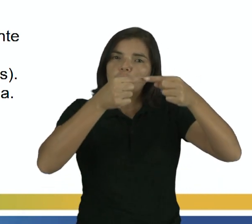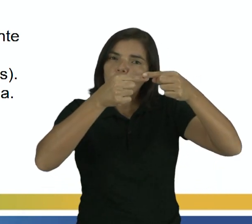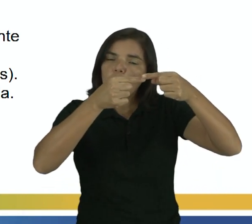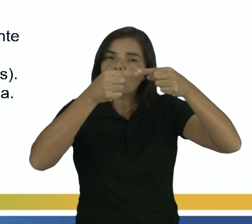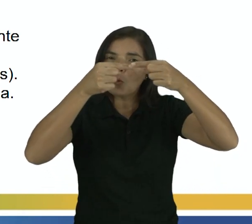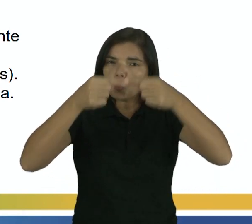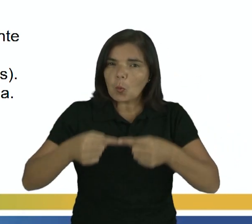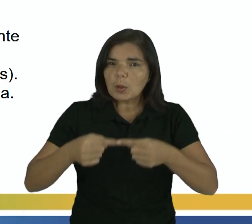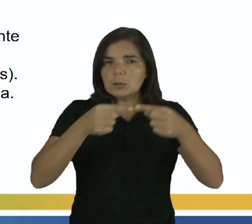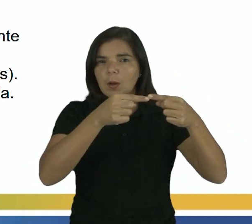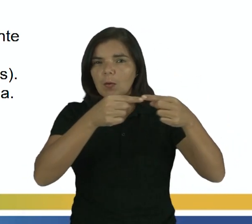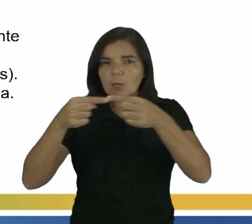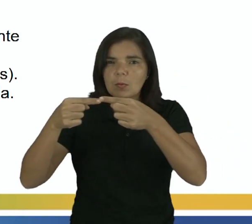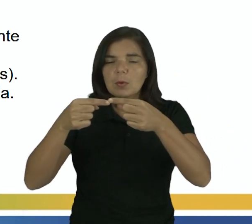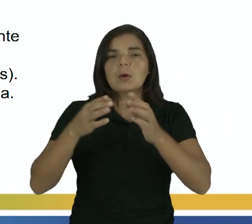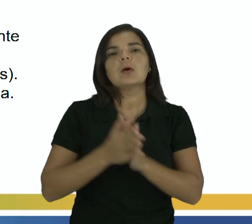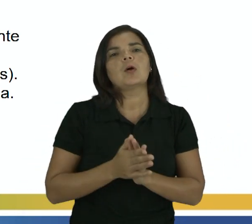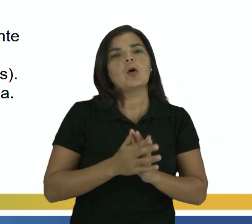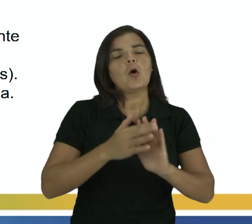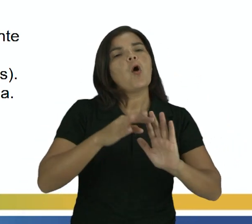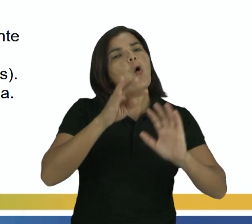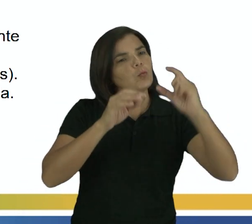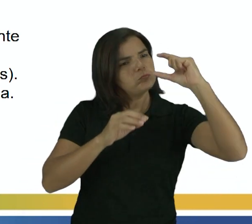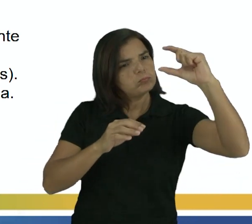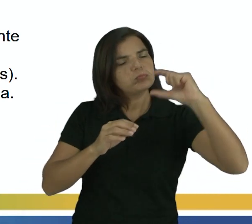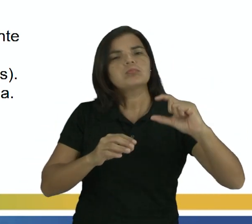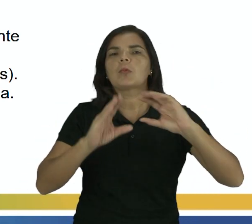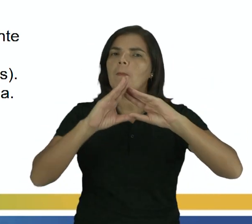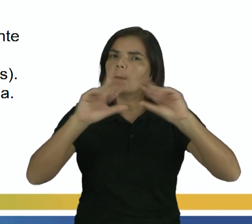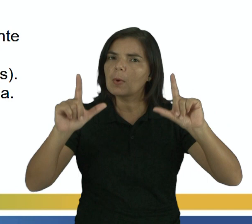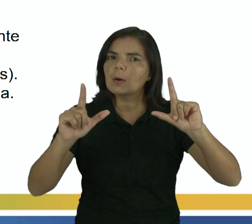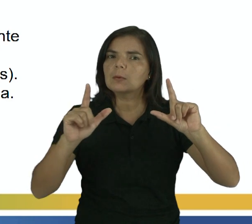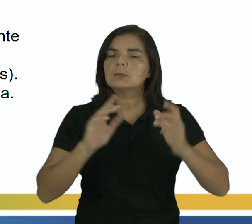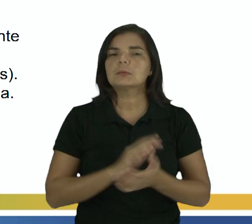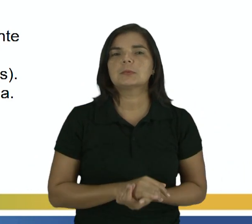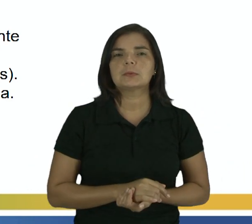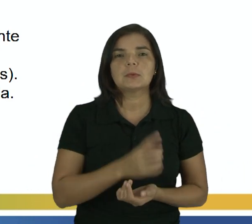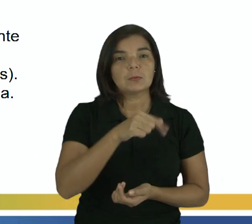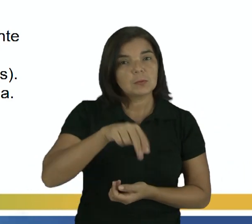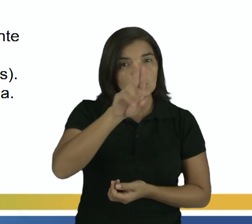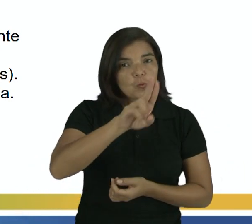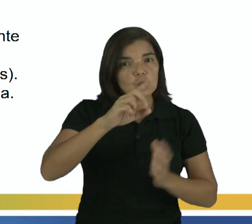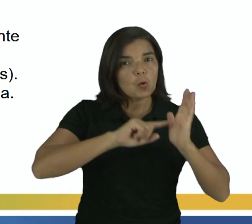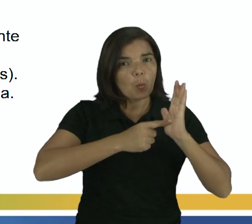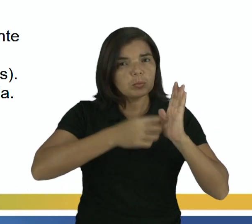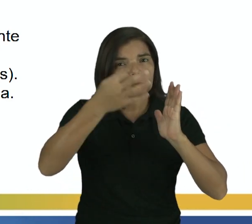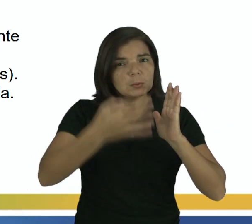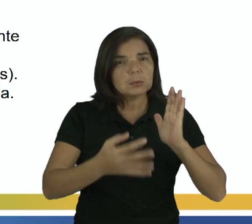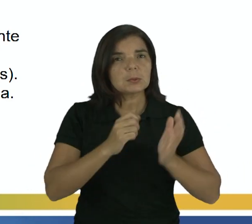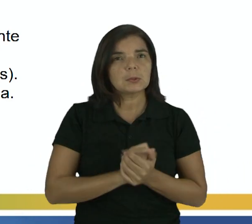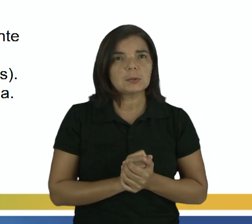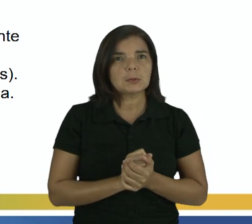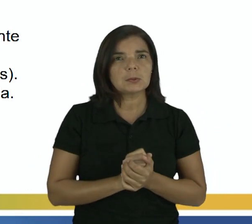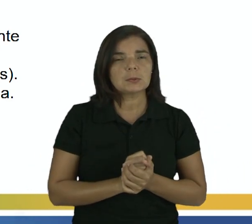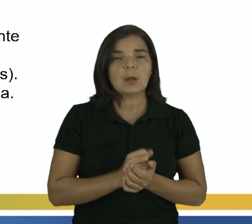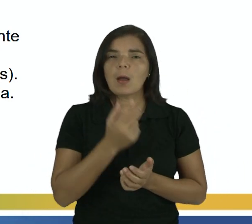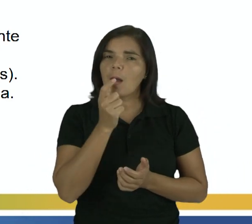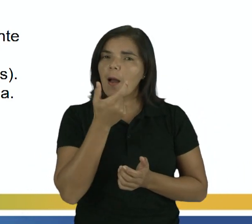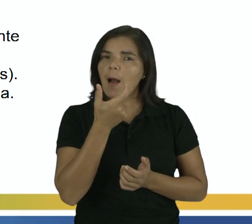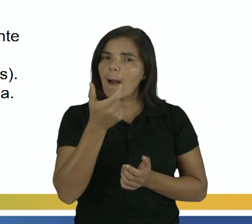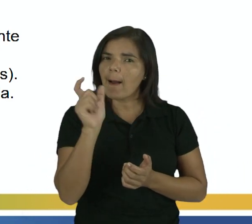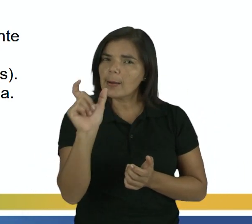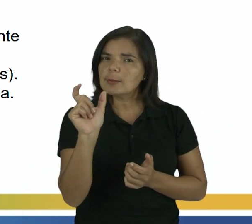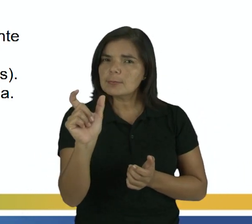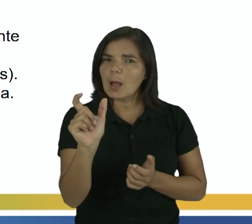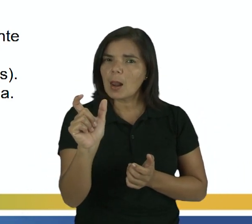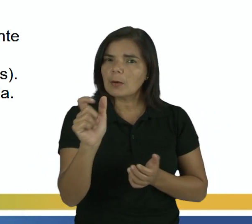coesão, coerência? Os parágrafos estão com as ideias expostas bem claramente? Você usou a pontuação certa? As palavras escritas,